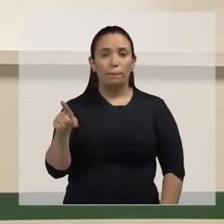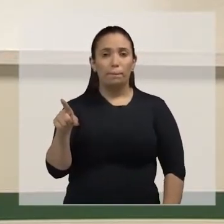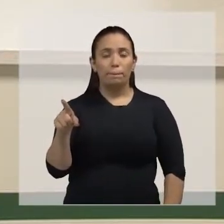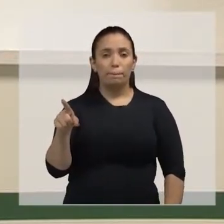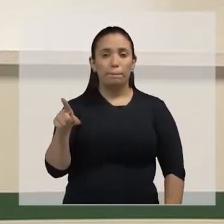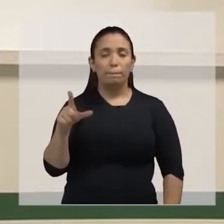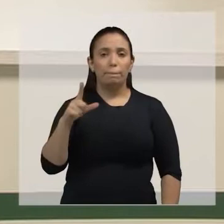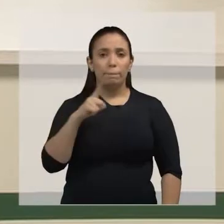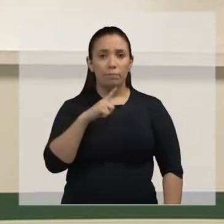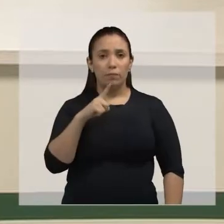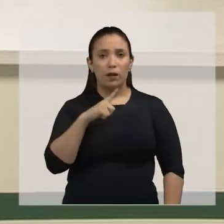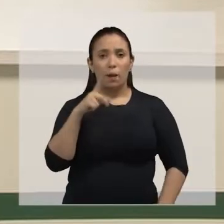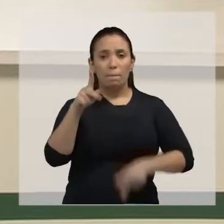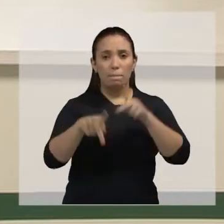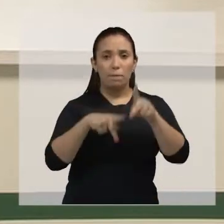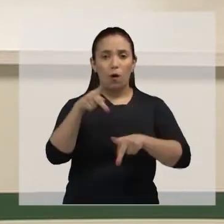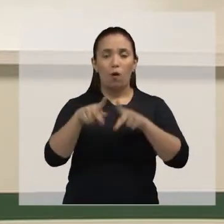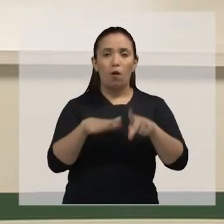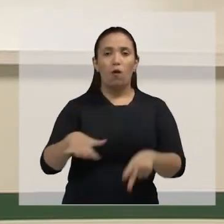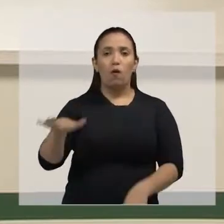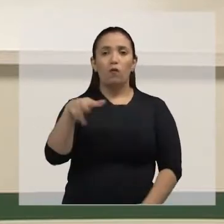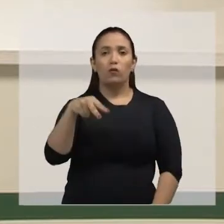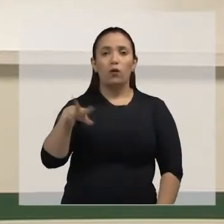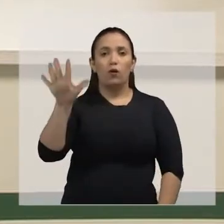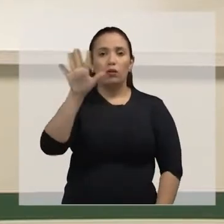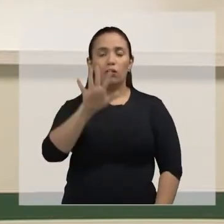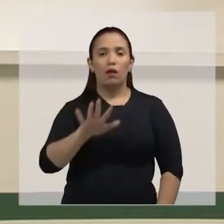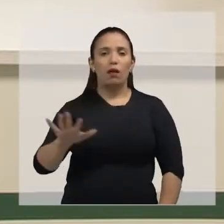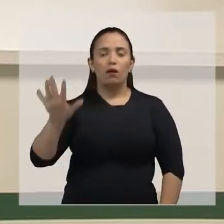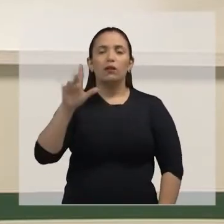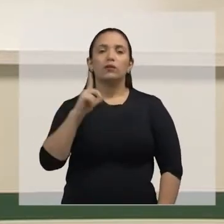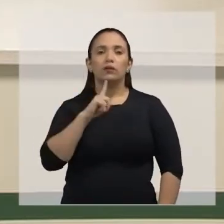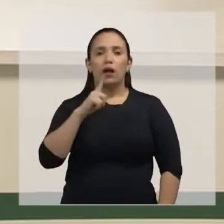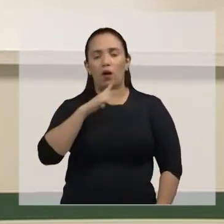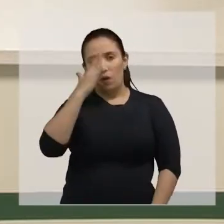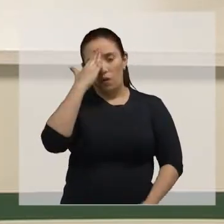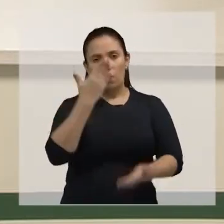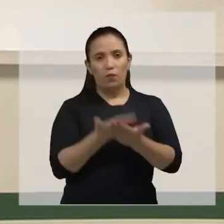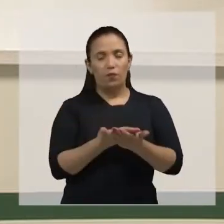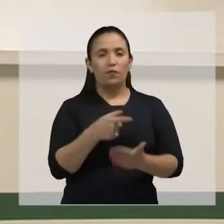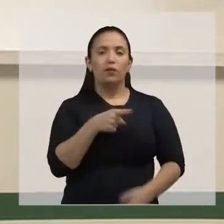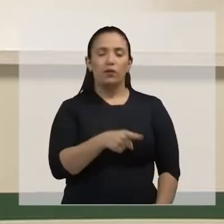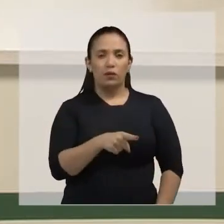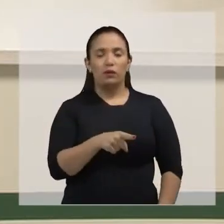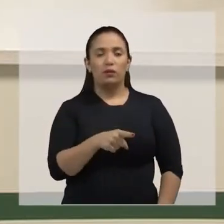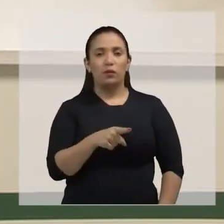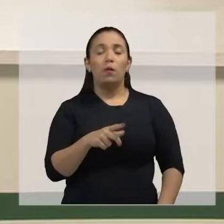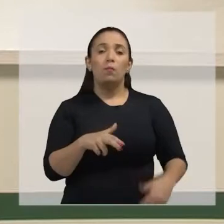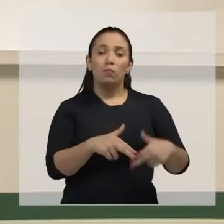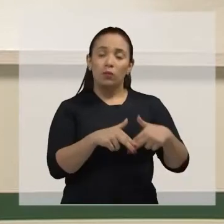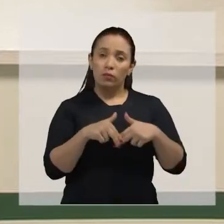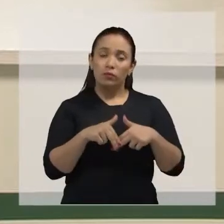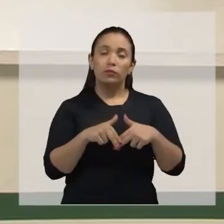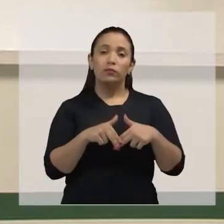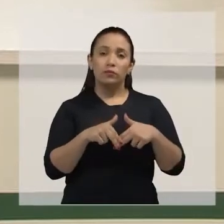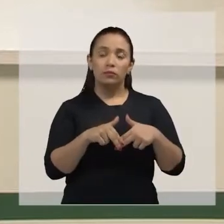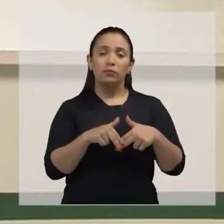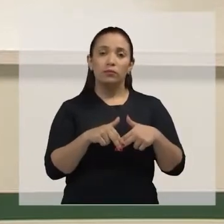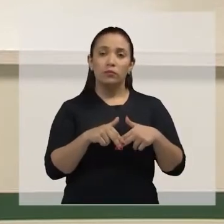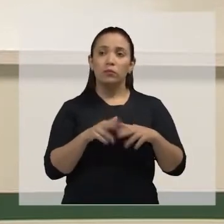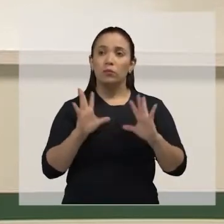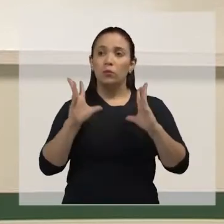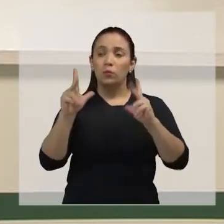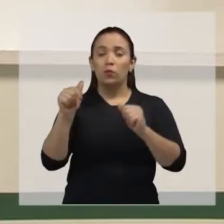a confiança do povo nordestino, né? Como Sim. Lula. Ele é Sim, nordestino sim. como Lula. Então, já esse percentual que ele tem hoje já aumenta, porque